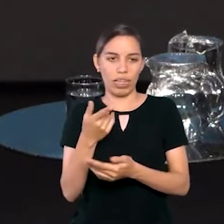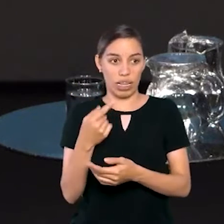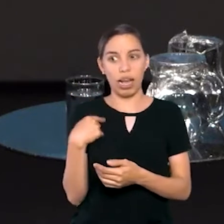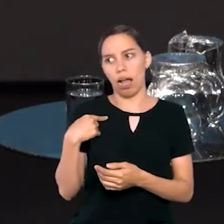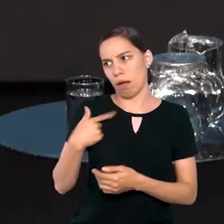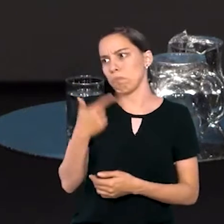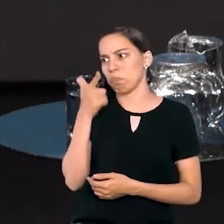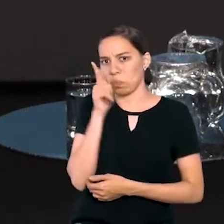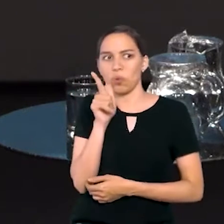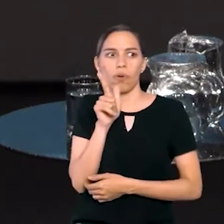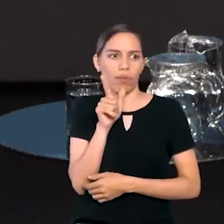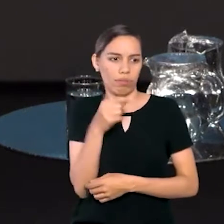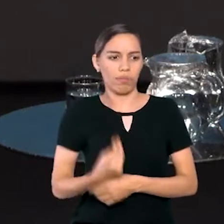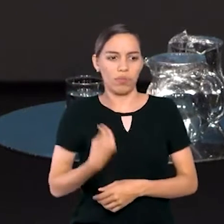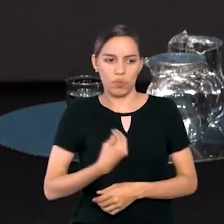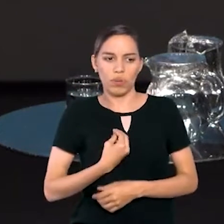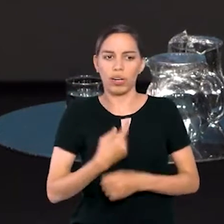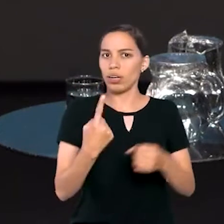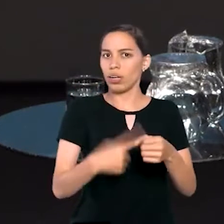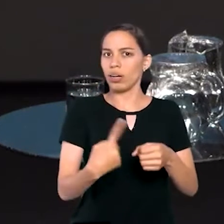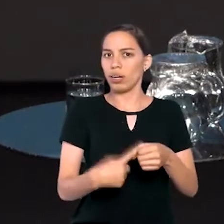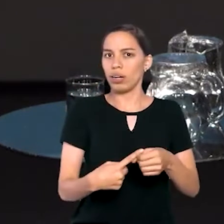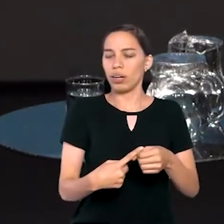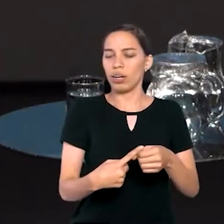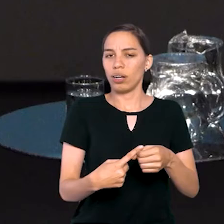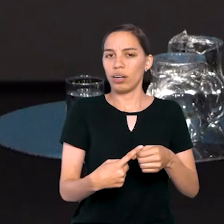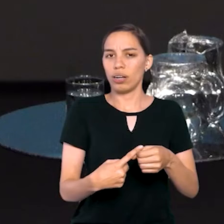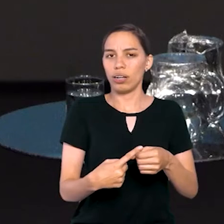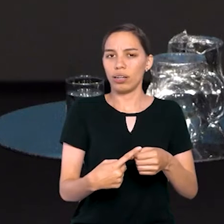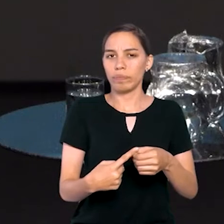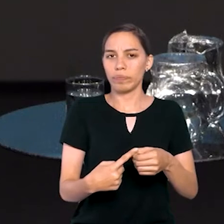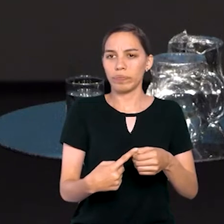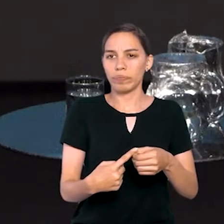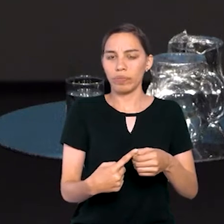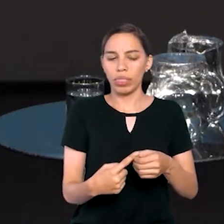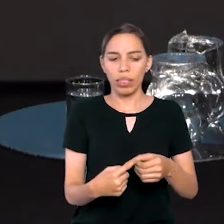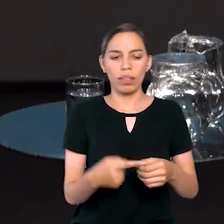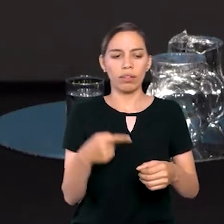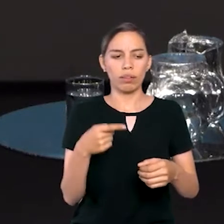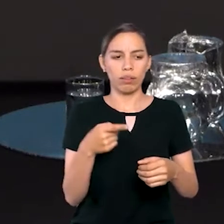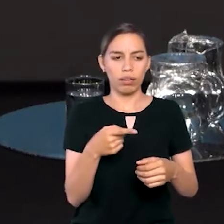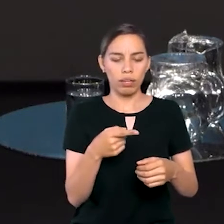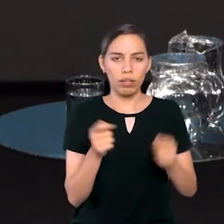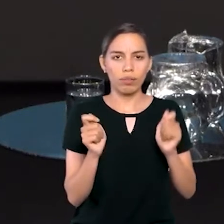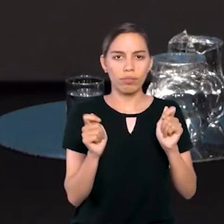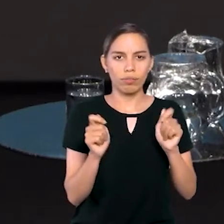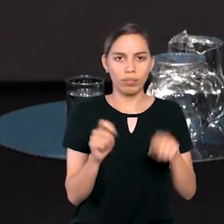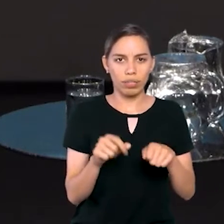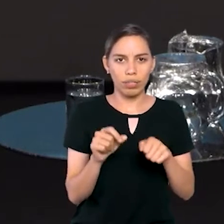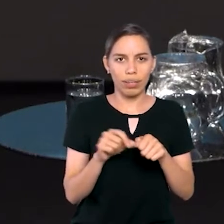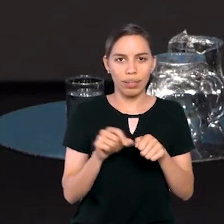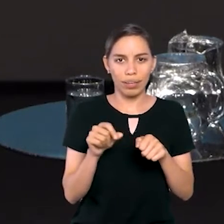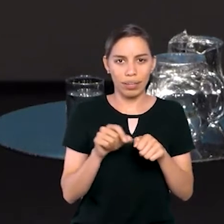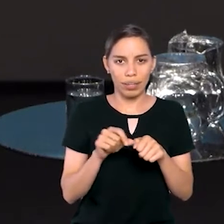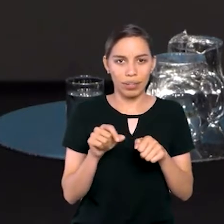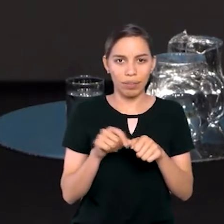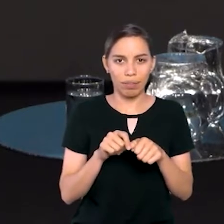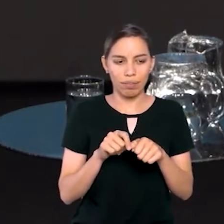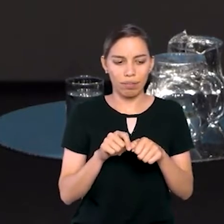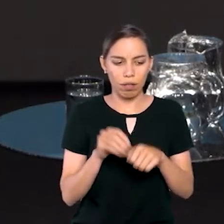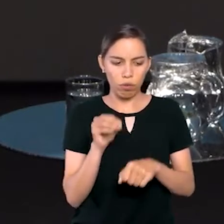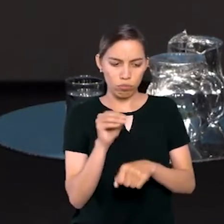exemplo, de viver nas cidades, de fazer o cuidado